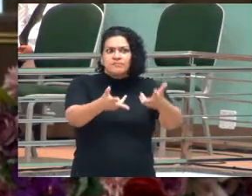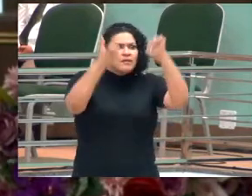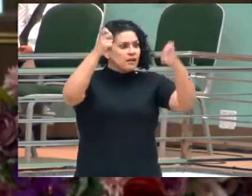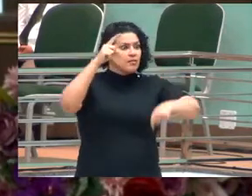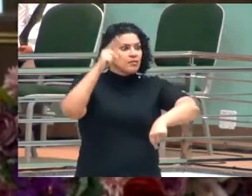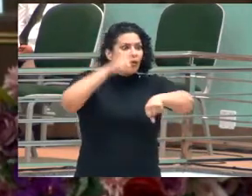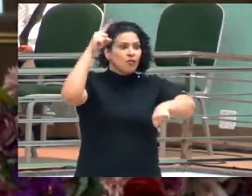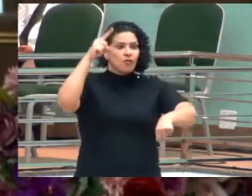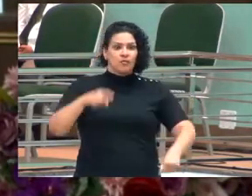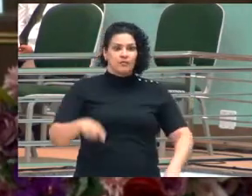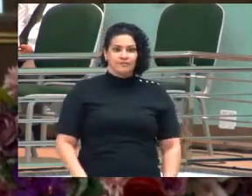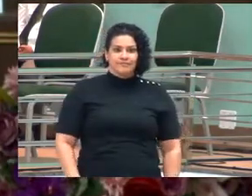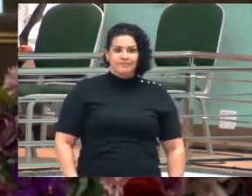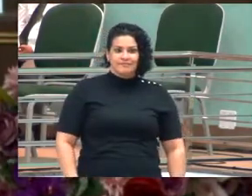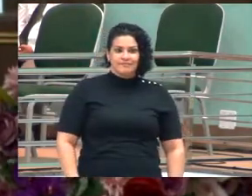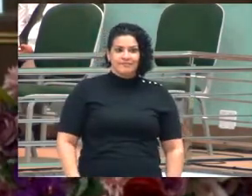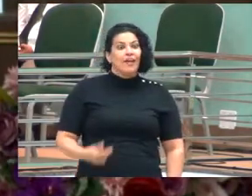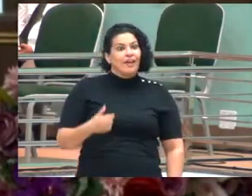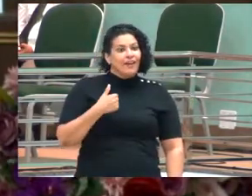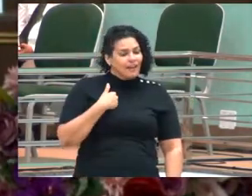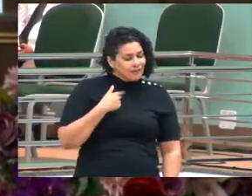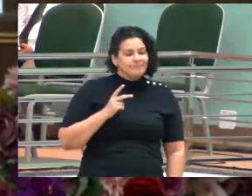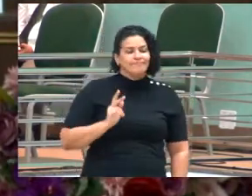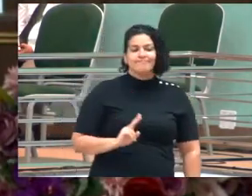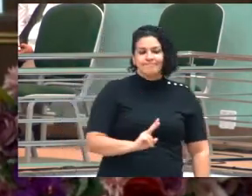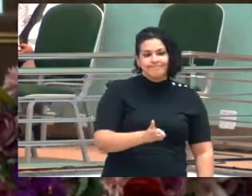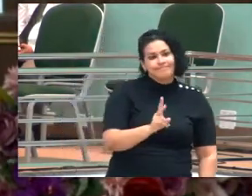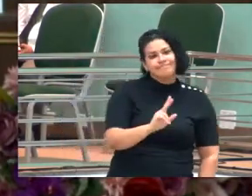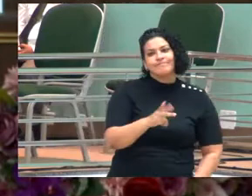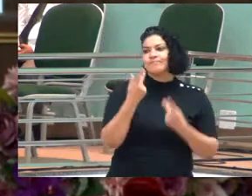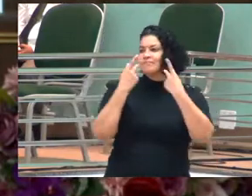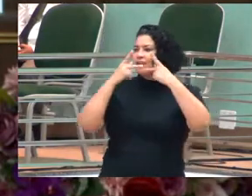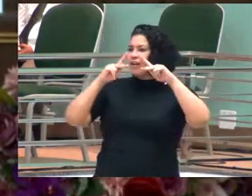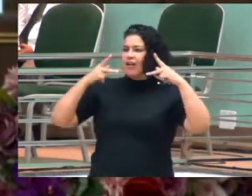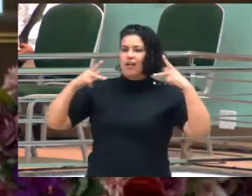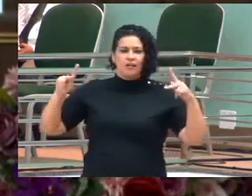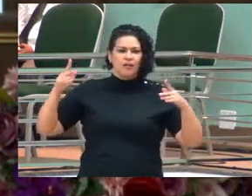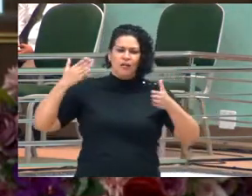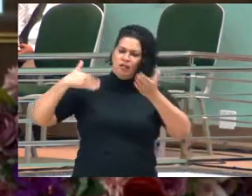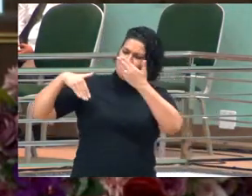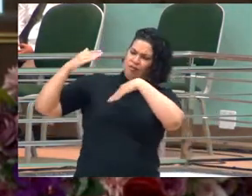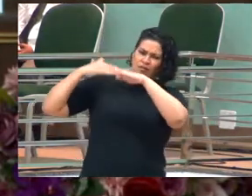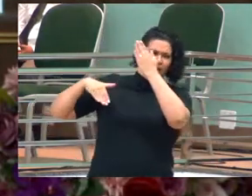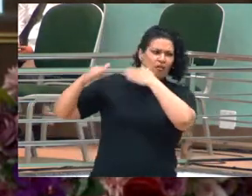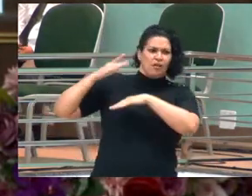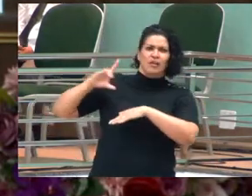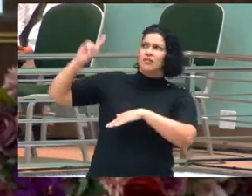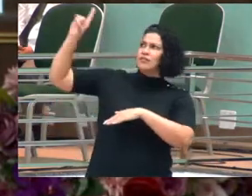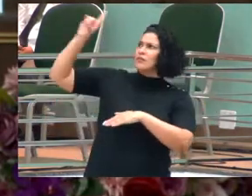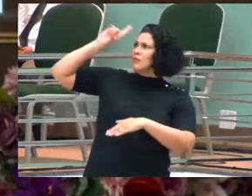Eu continuei pregando a mensagem que foi me dada desde o começo: